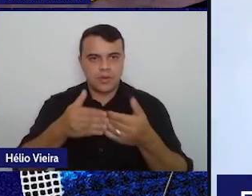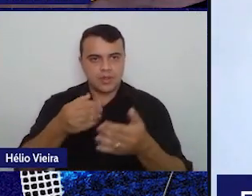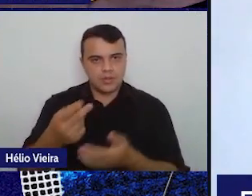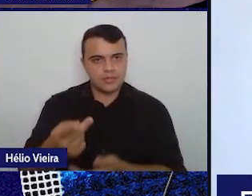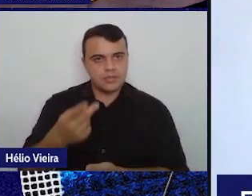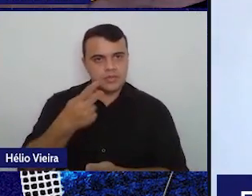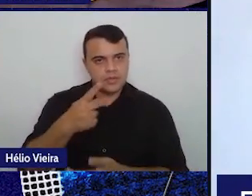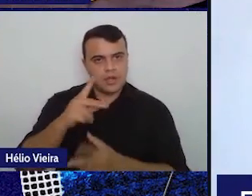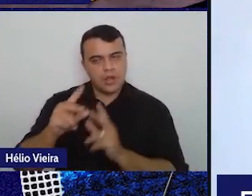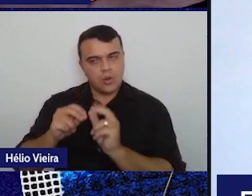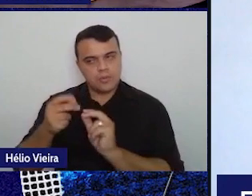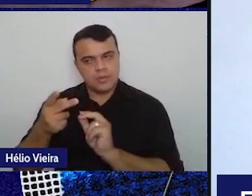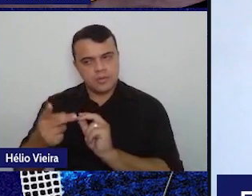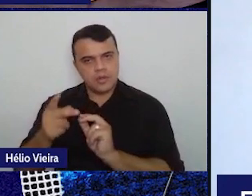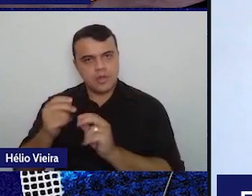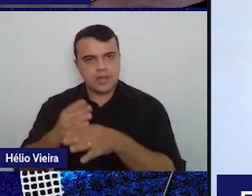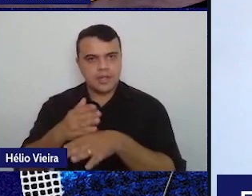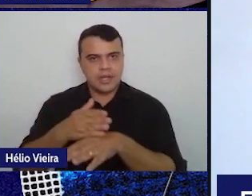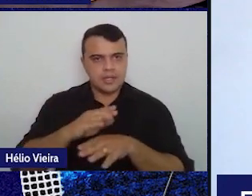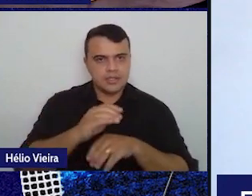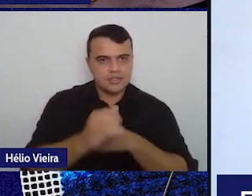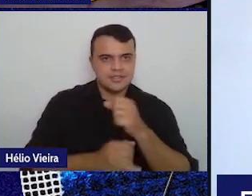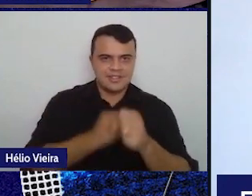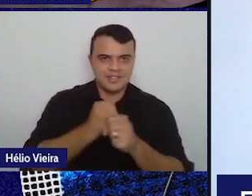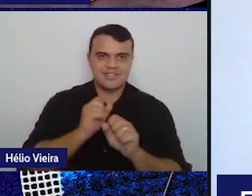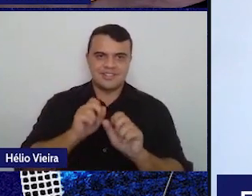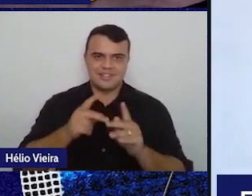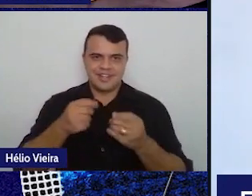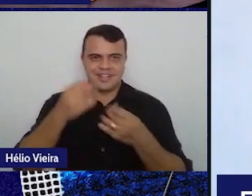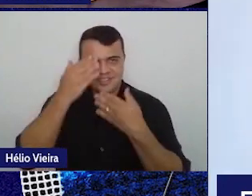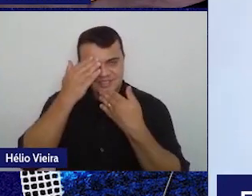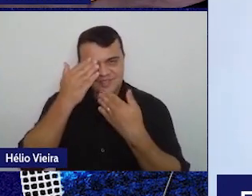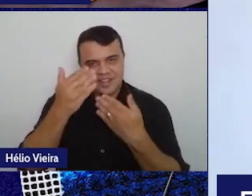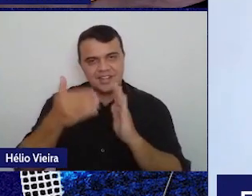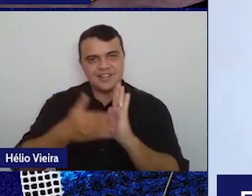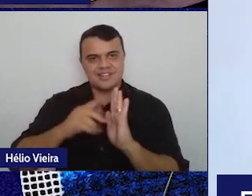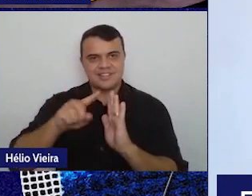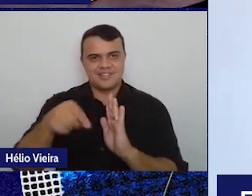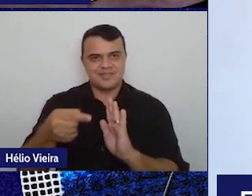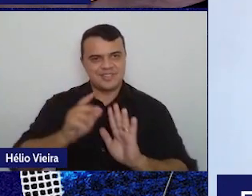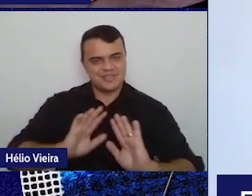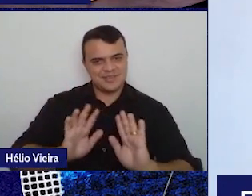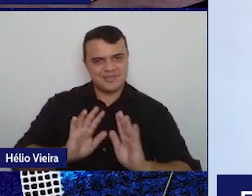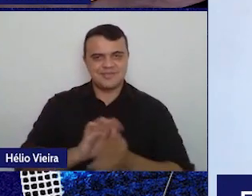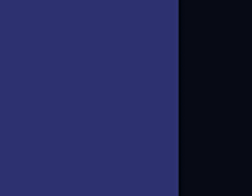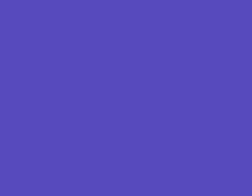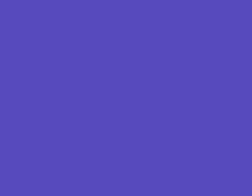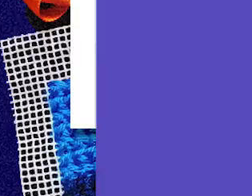deixar no comentário ou entrar no nosso site. Tá certo? Eu agradeço. Até a próxima. Tchau, tchau.